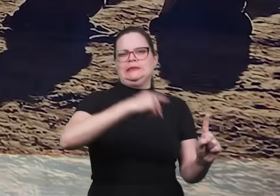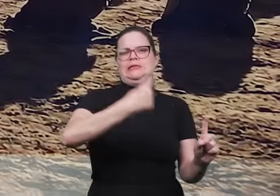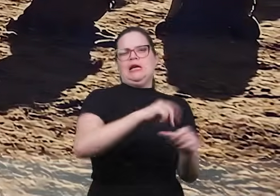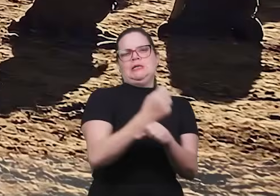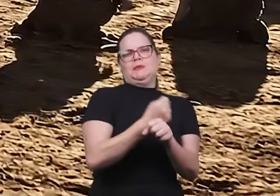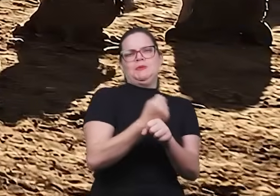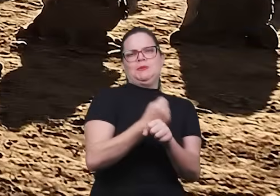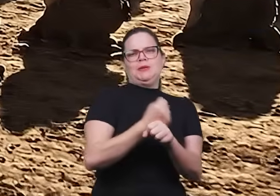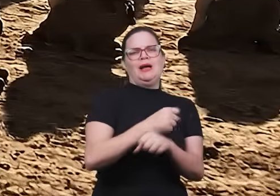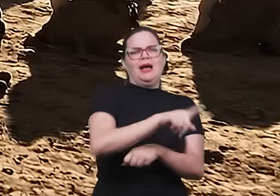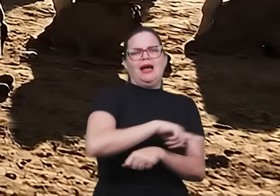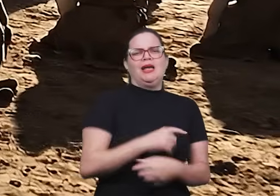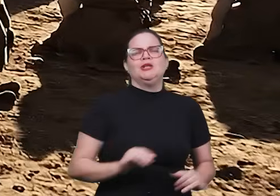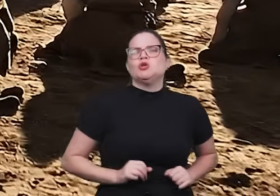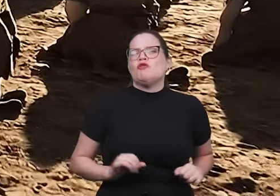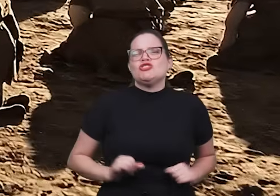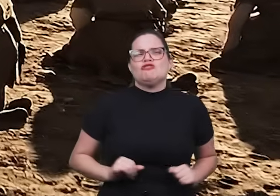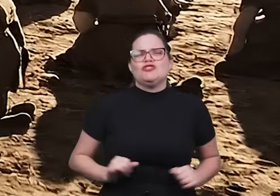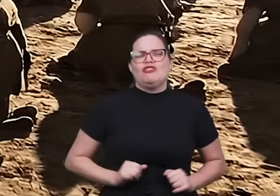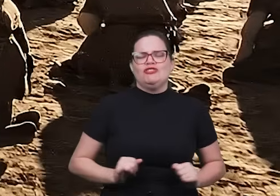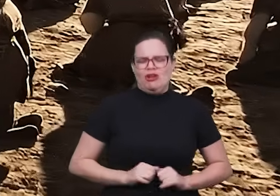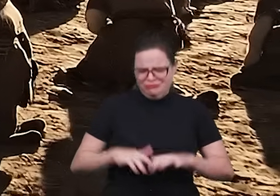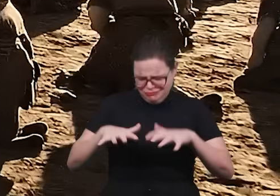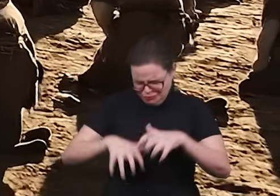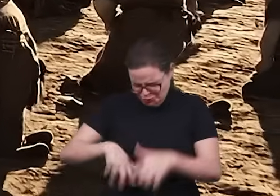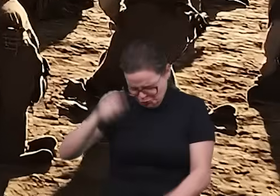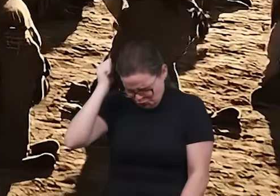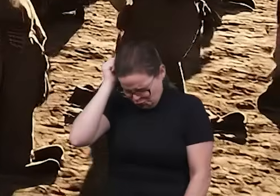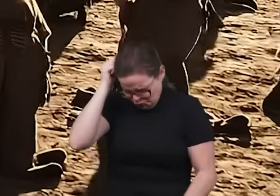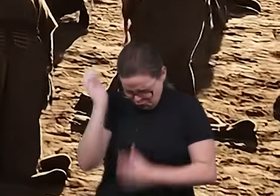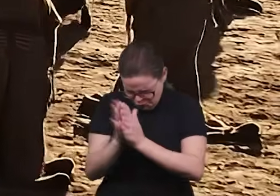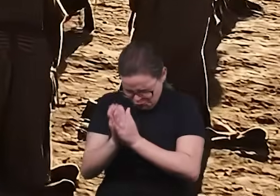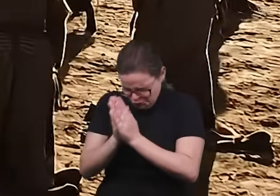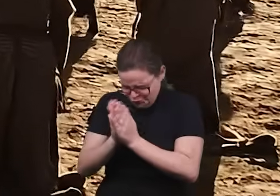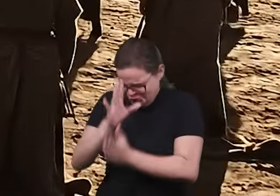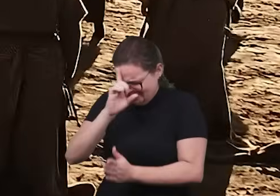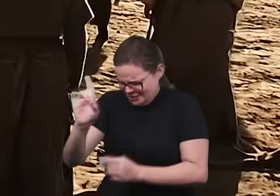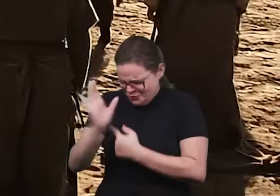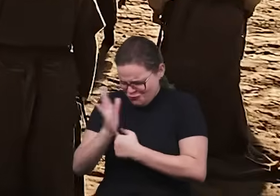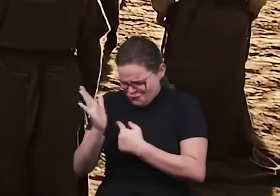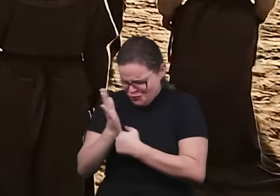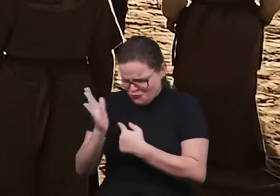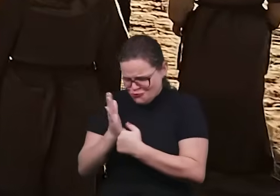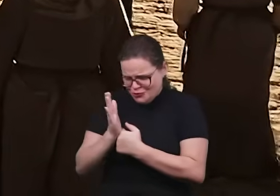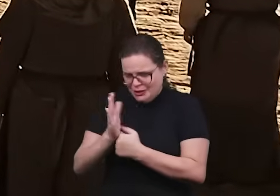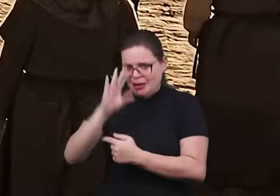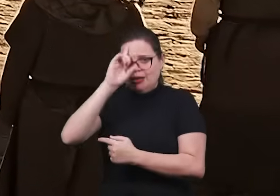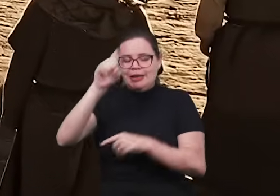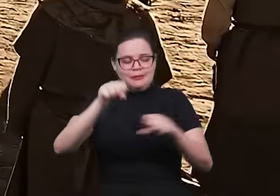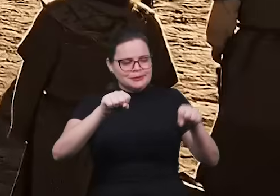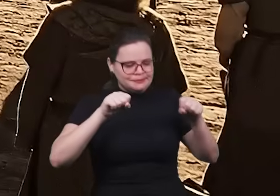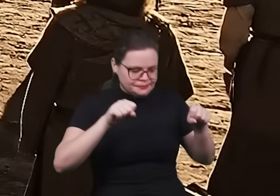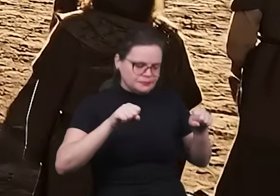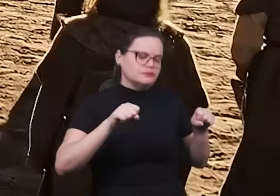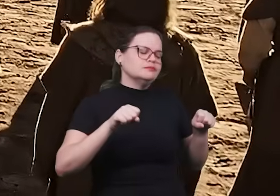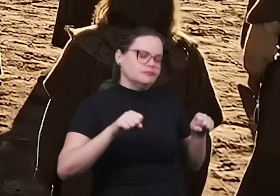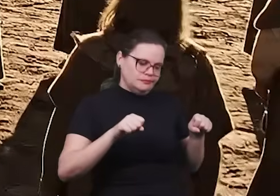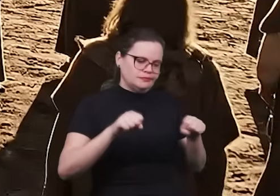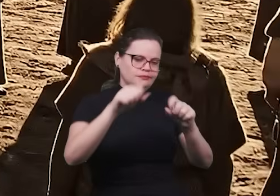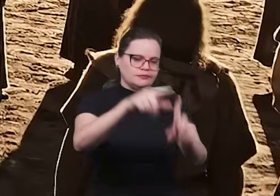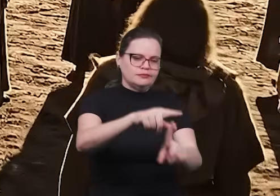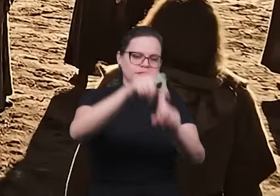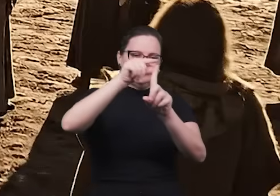os israelitas se arrependiam e clamavam ao Senhor por livramento. Deus os ouvia e levantava